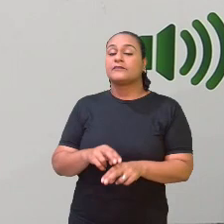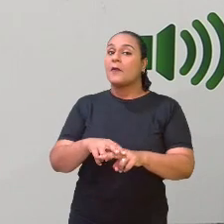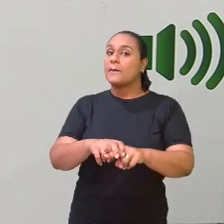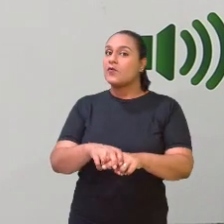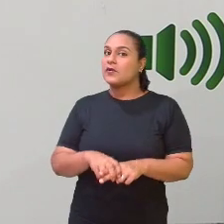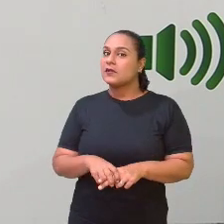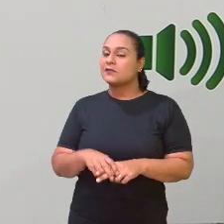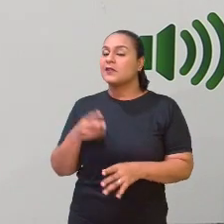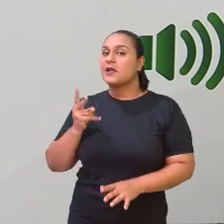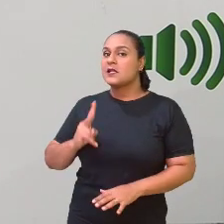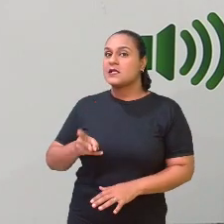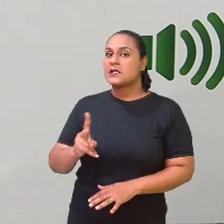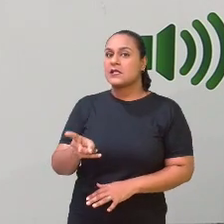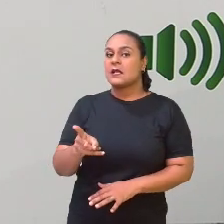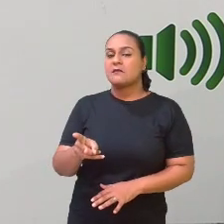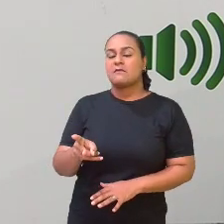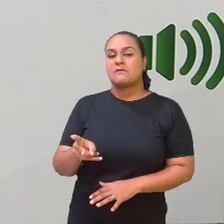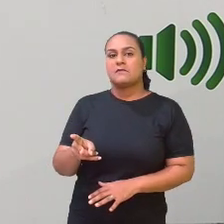sempre fala,